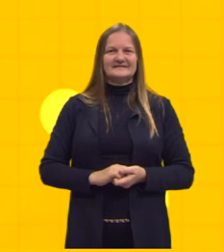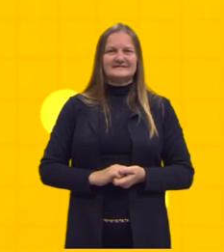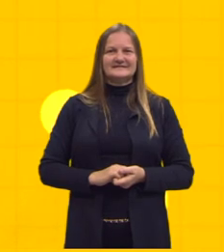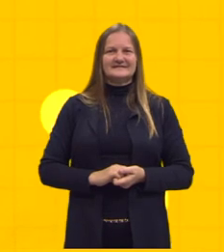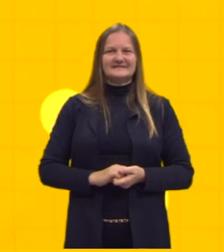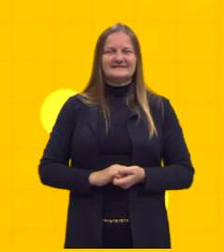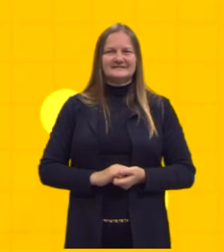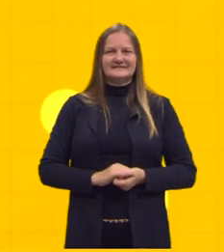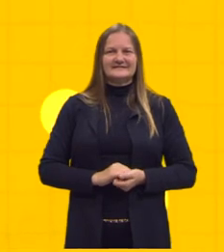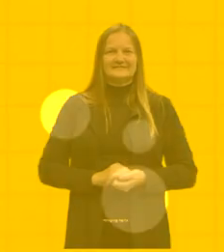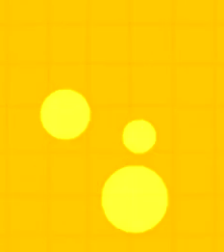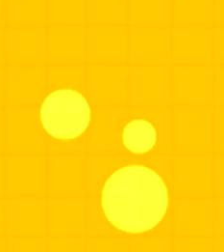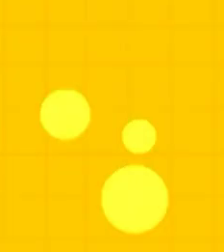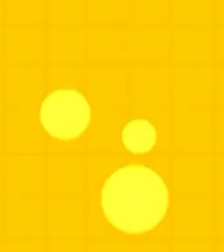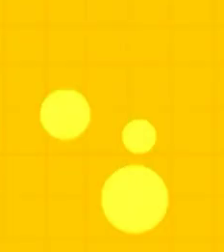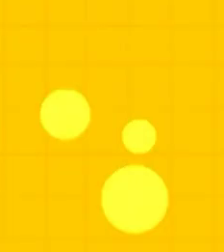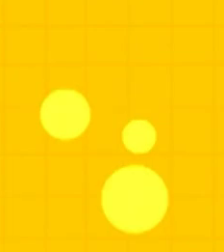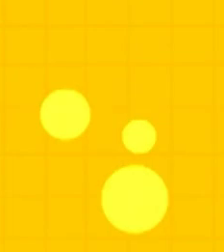o